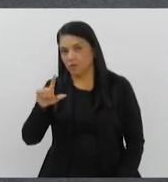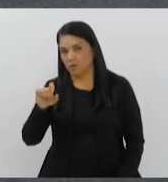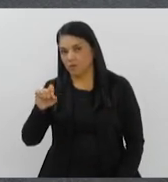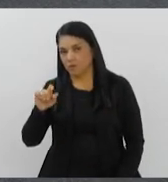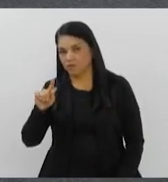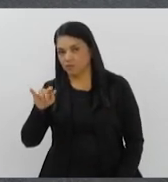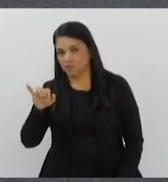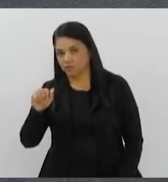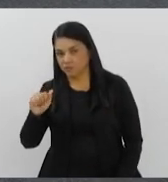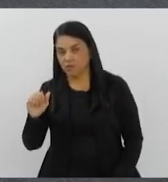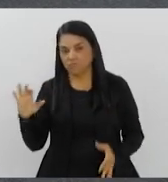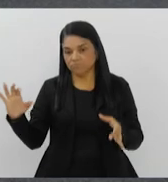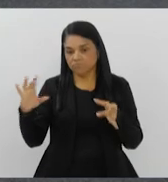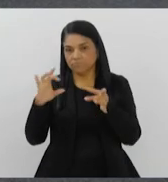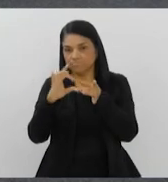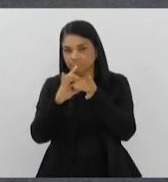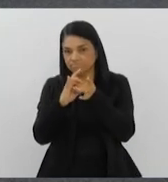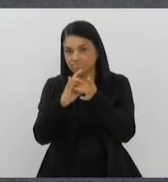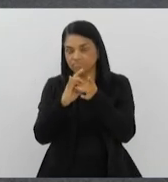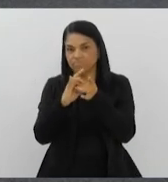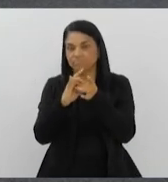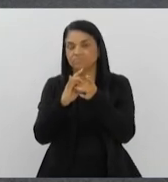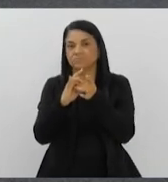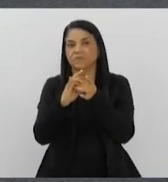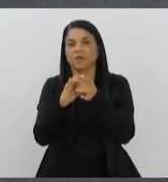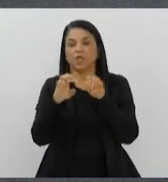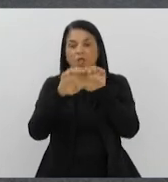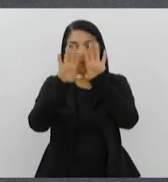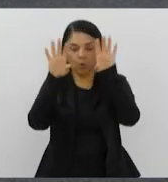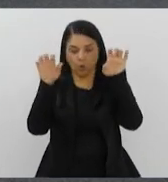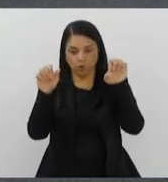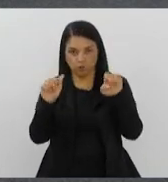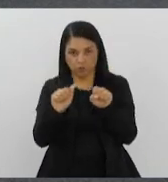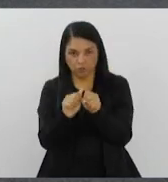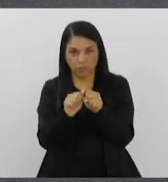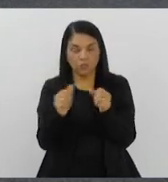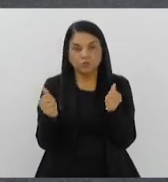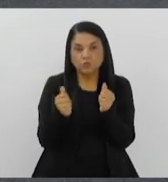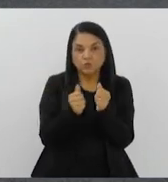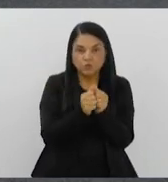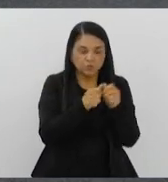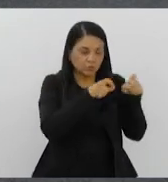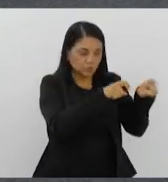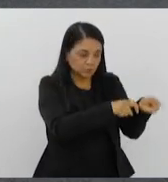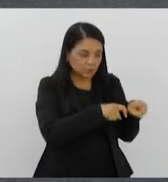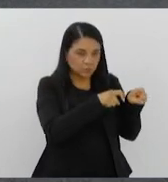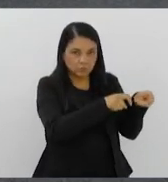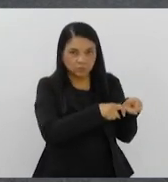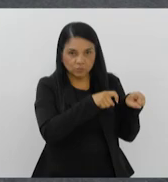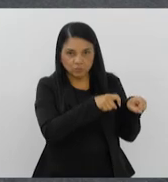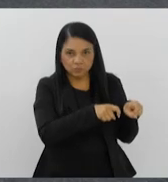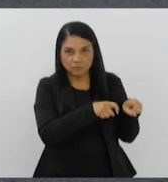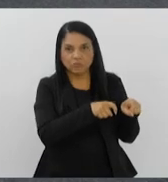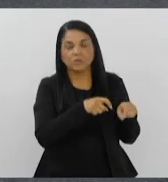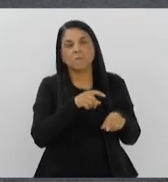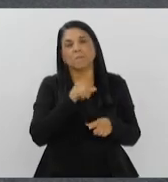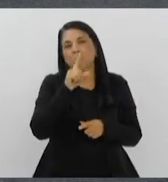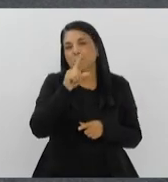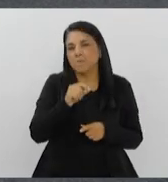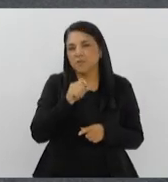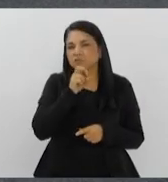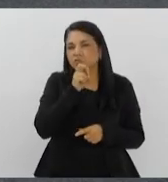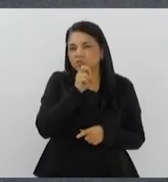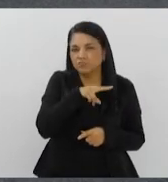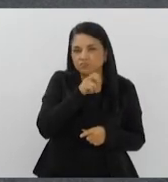princípios ecológicos numa agricultura que use menos veneno,